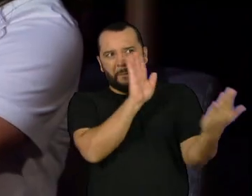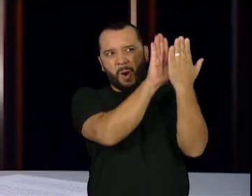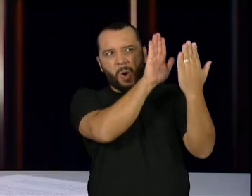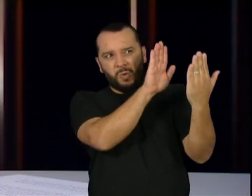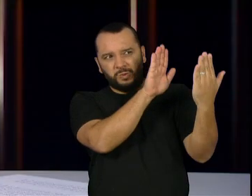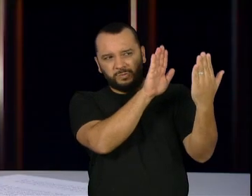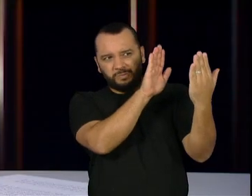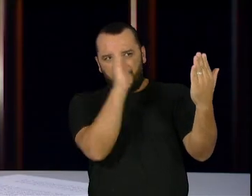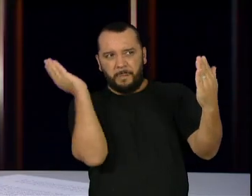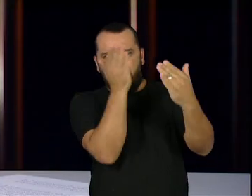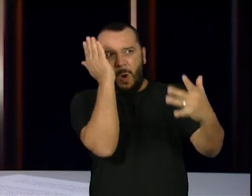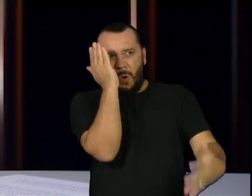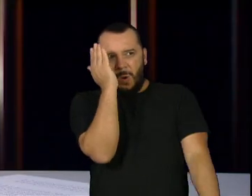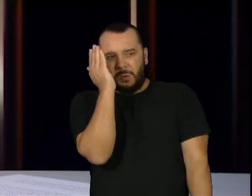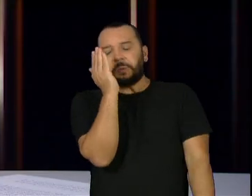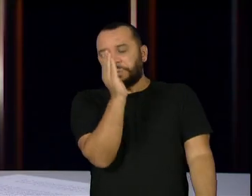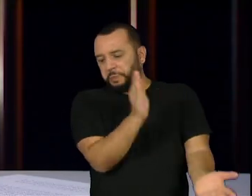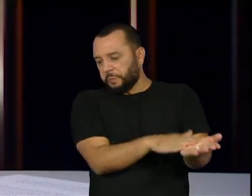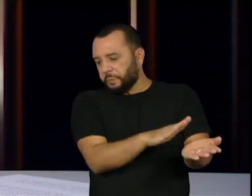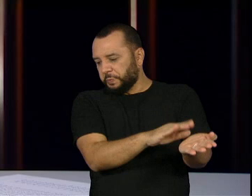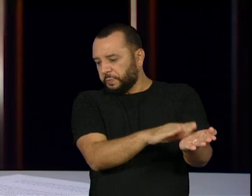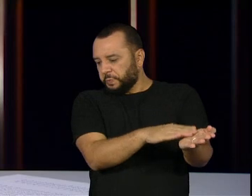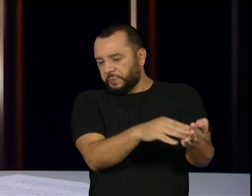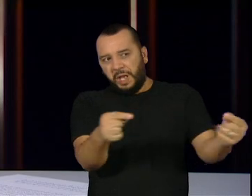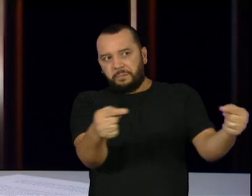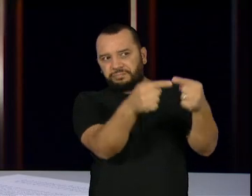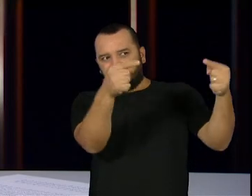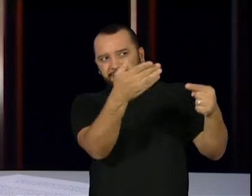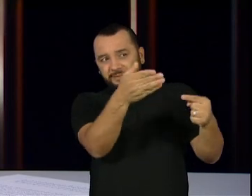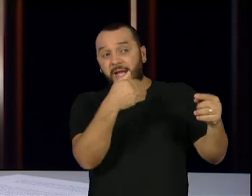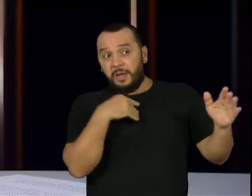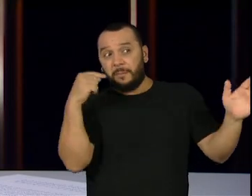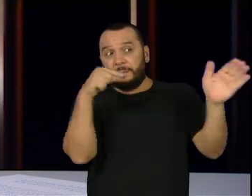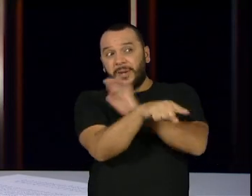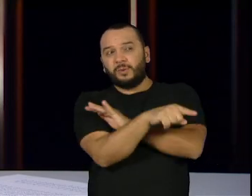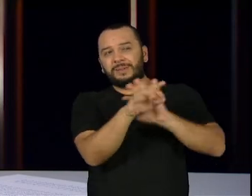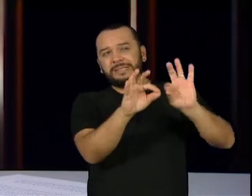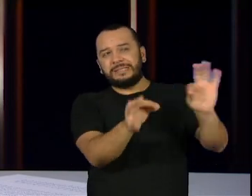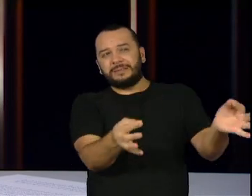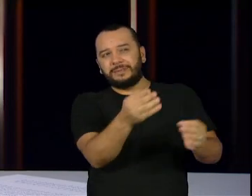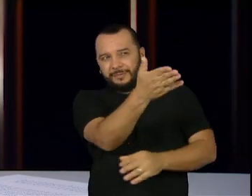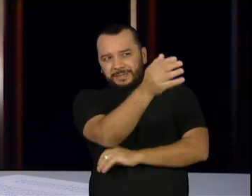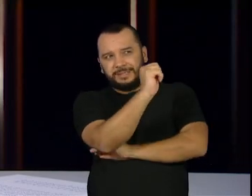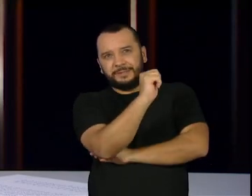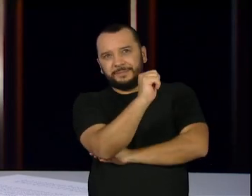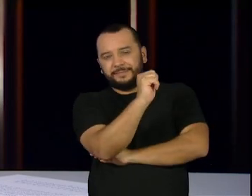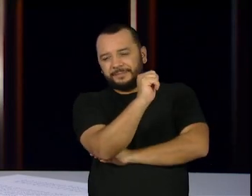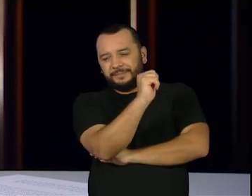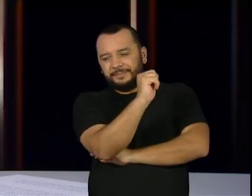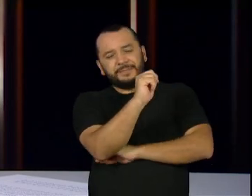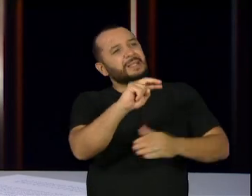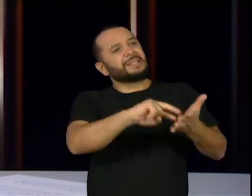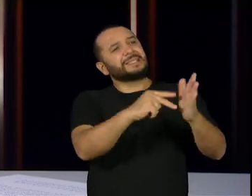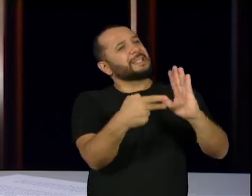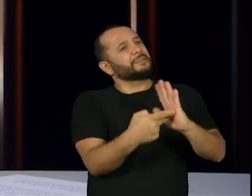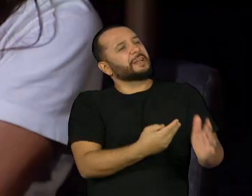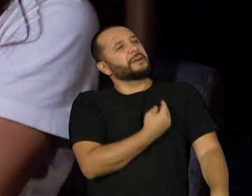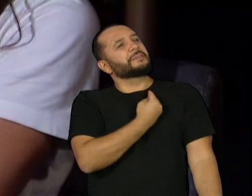é uma navegadora assim, muito adequada para responder uma pergunta mais simples desse programa. O que é a